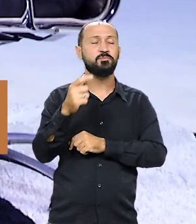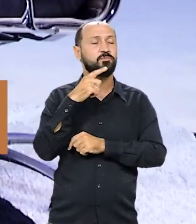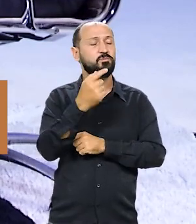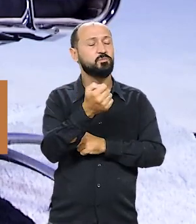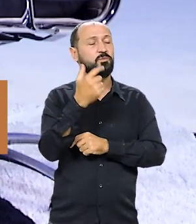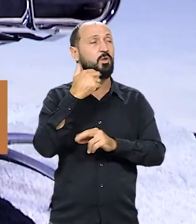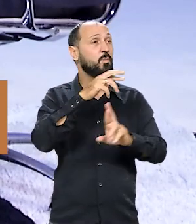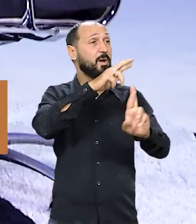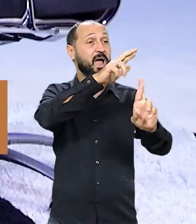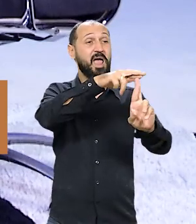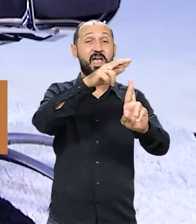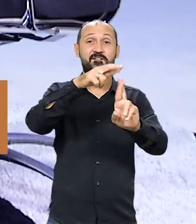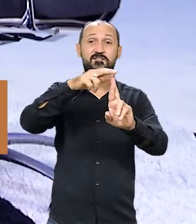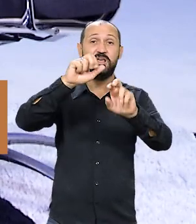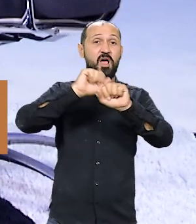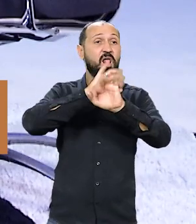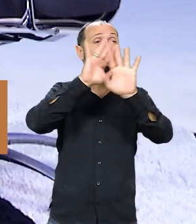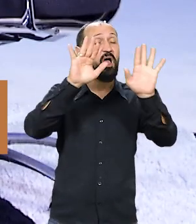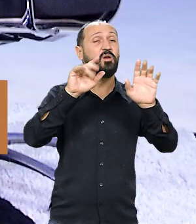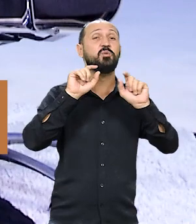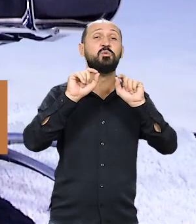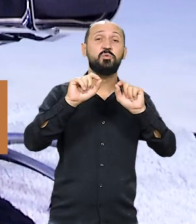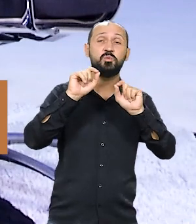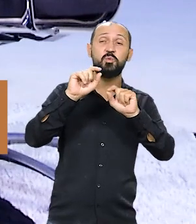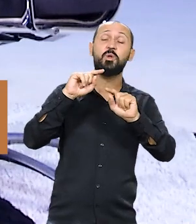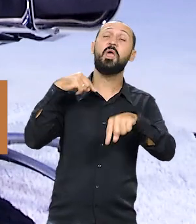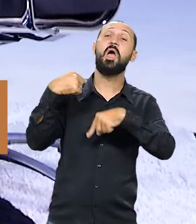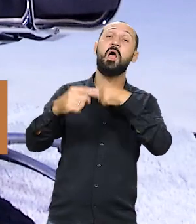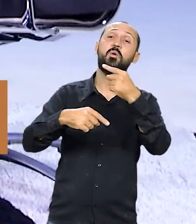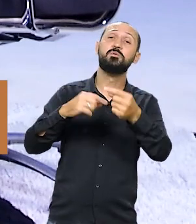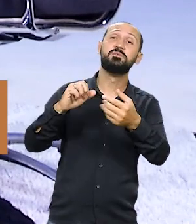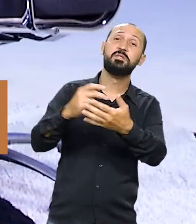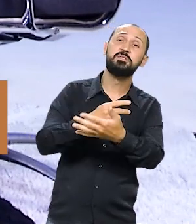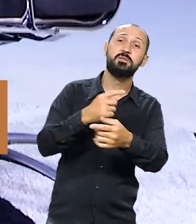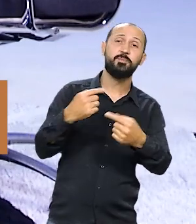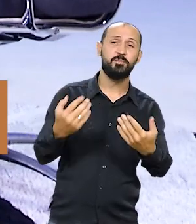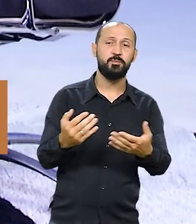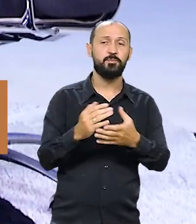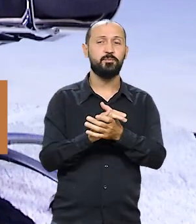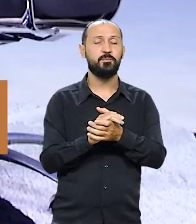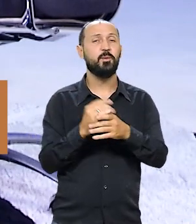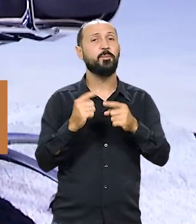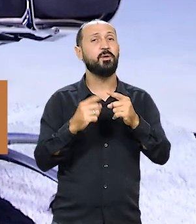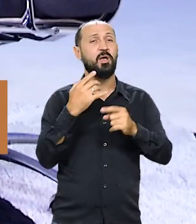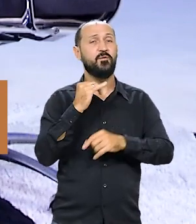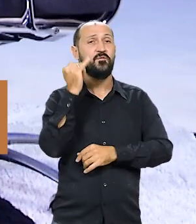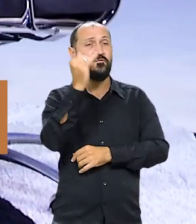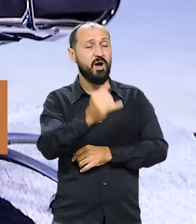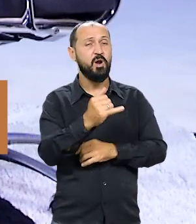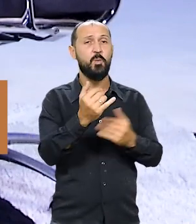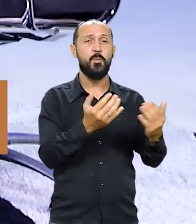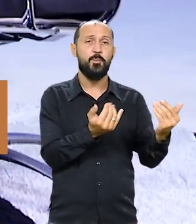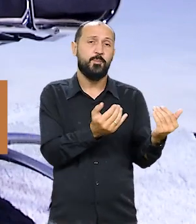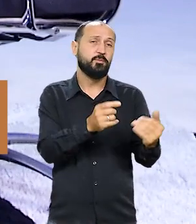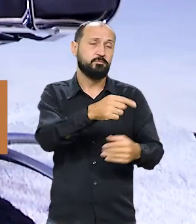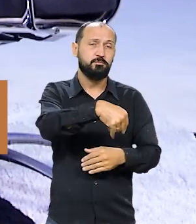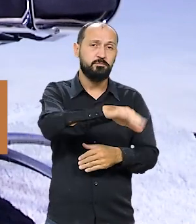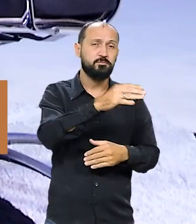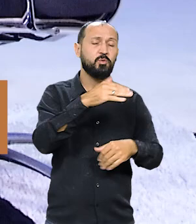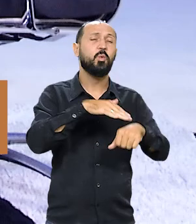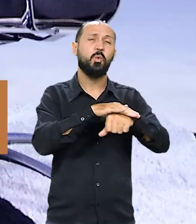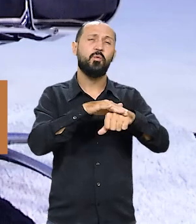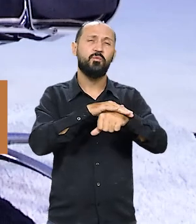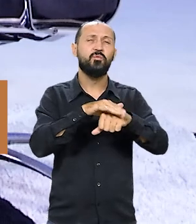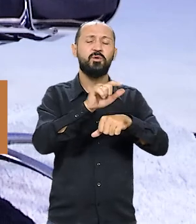plena referência da consequência que vai acontecer. Então, muitas vezes eu falo para o adolescente, eu converso